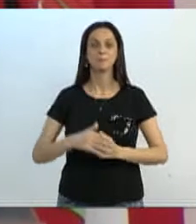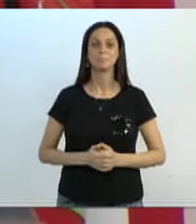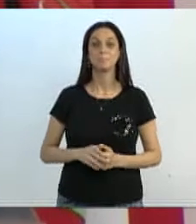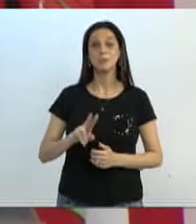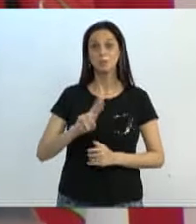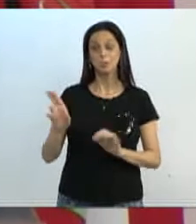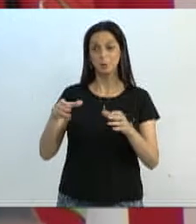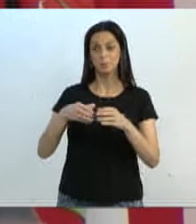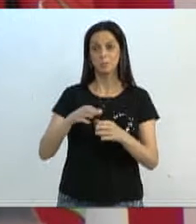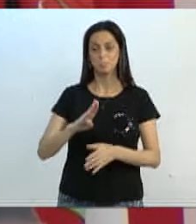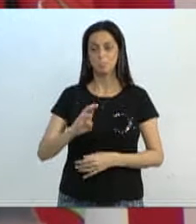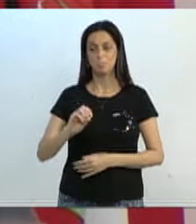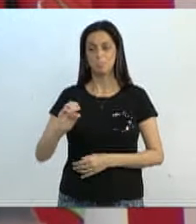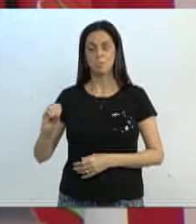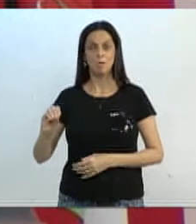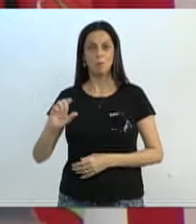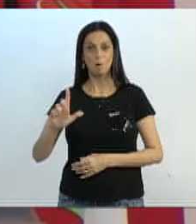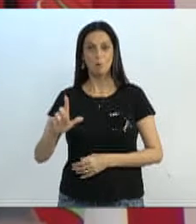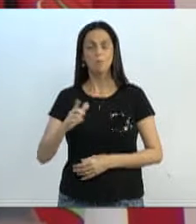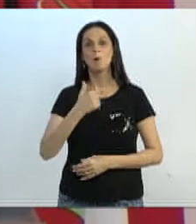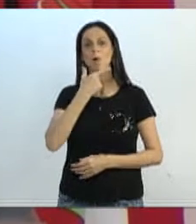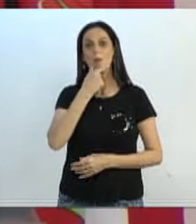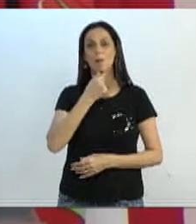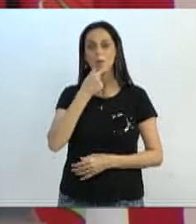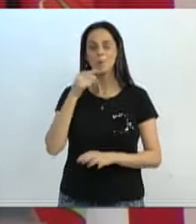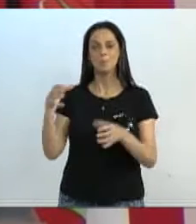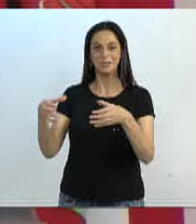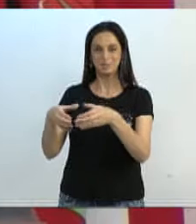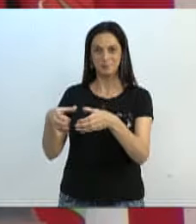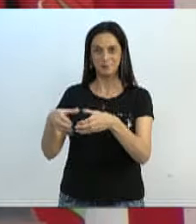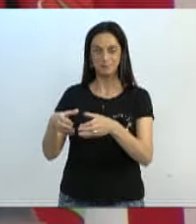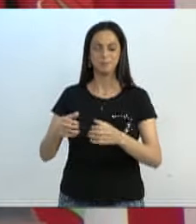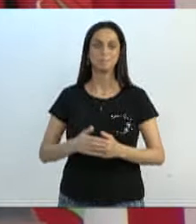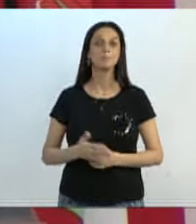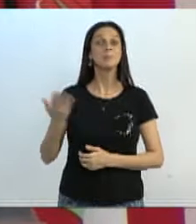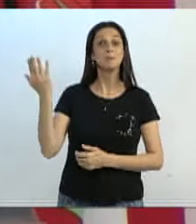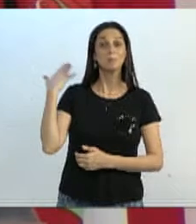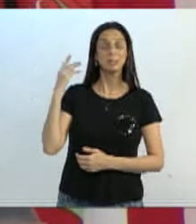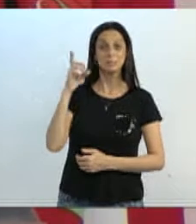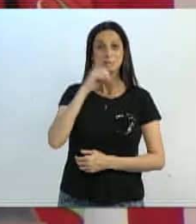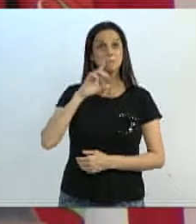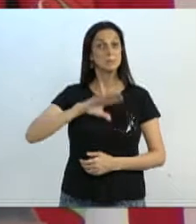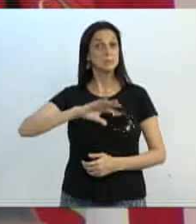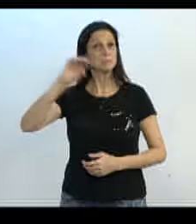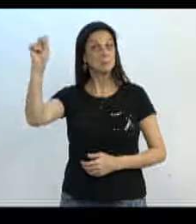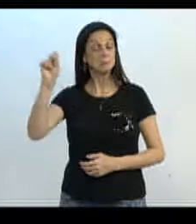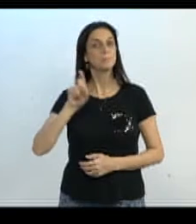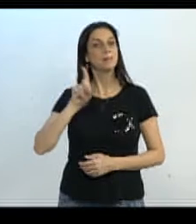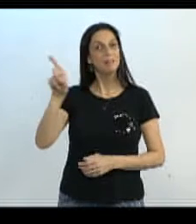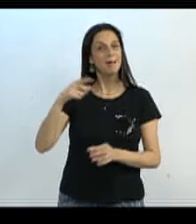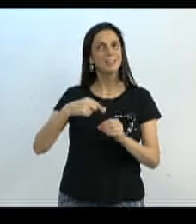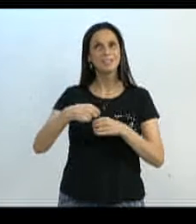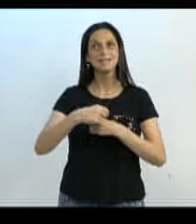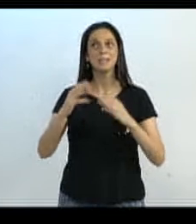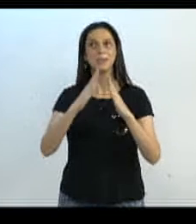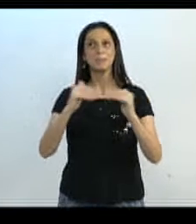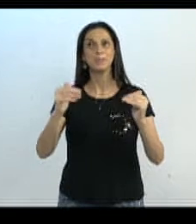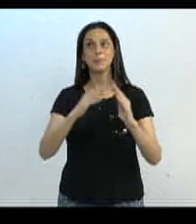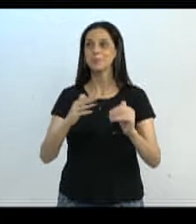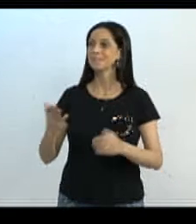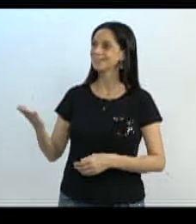masculino de Blumenau, equipe que foi campeã no último domingo em Brusque, equipe